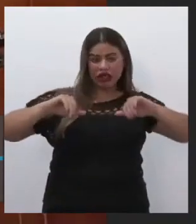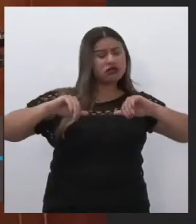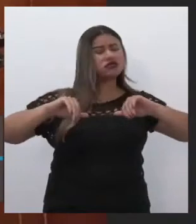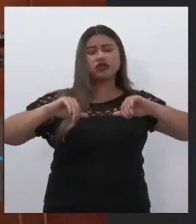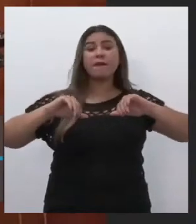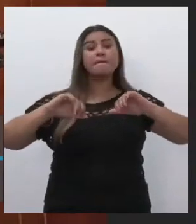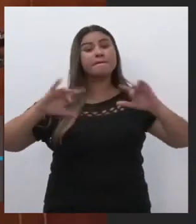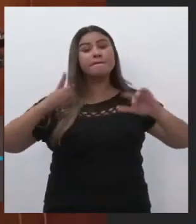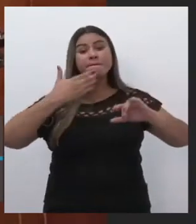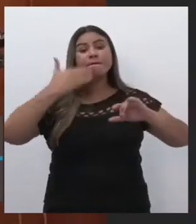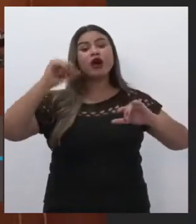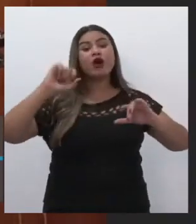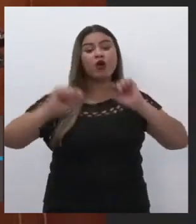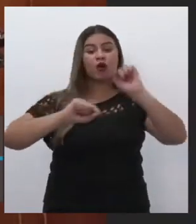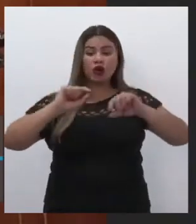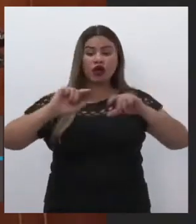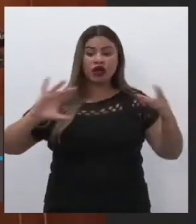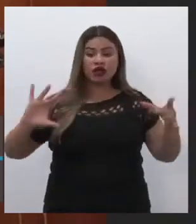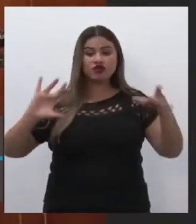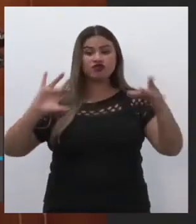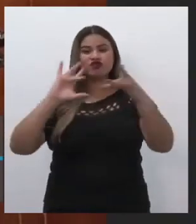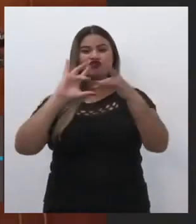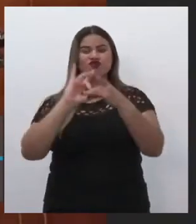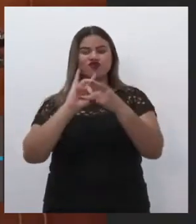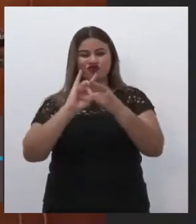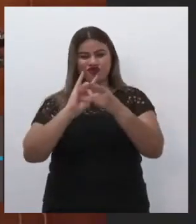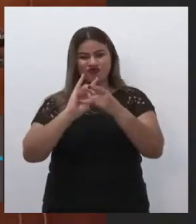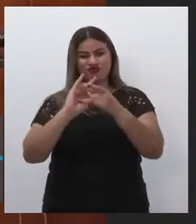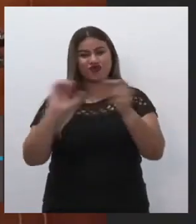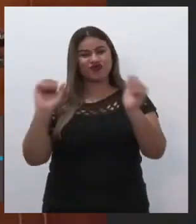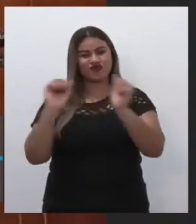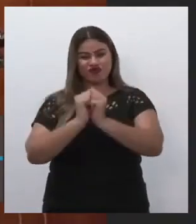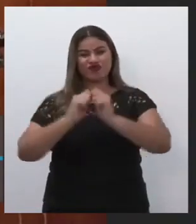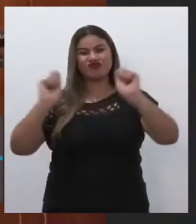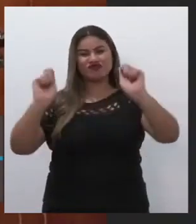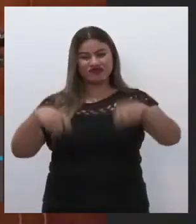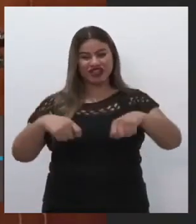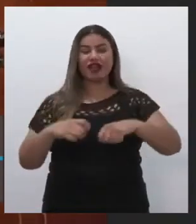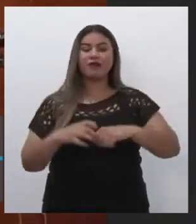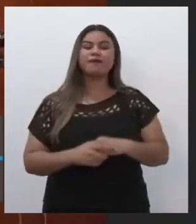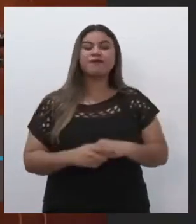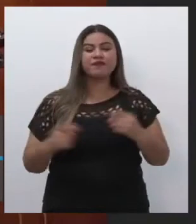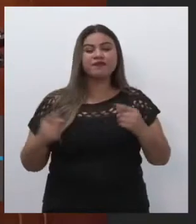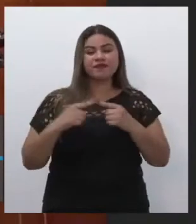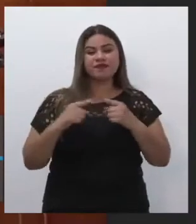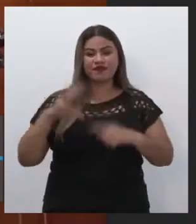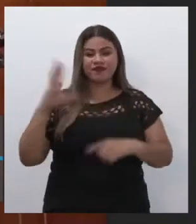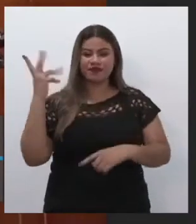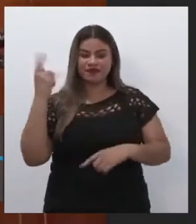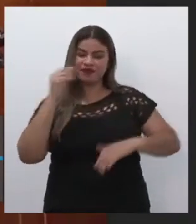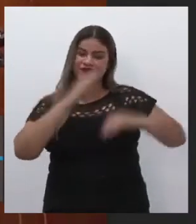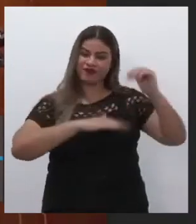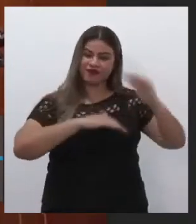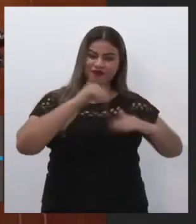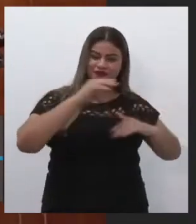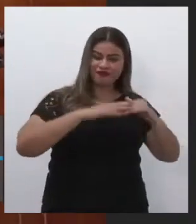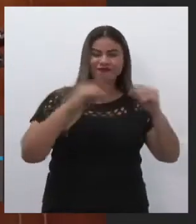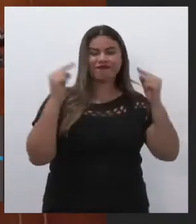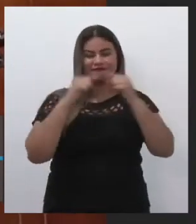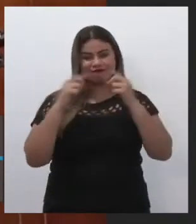contrário, os componentes, eles podem ser trabalhados simultaneamente, bem como as competências e habilidades, tá,